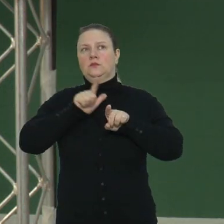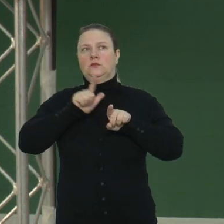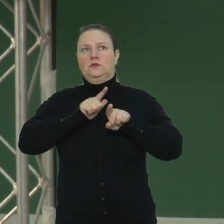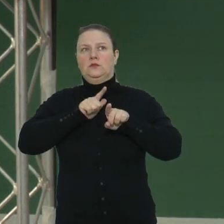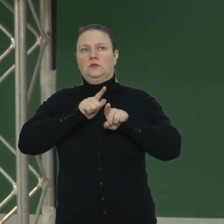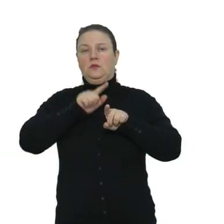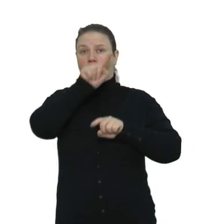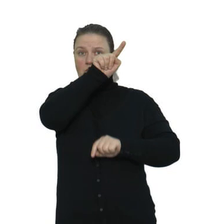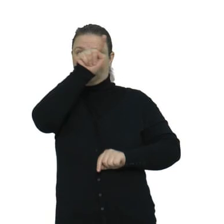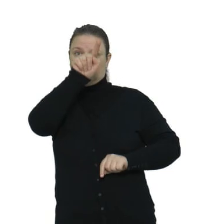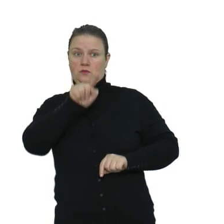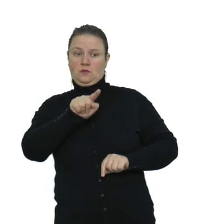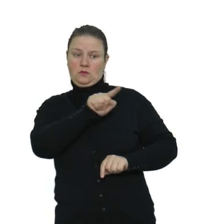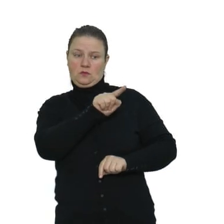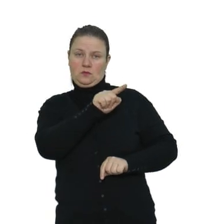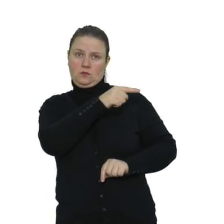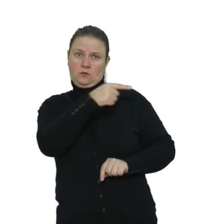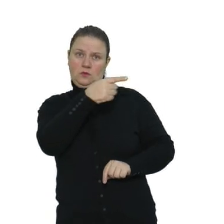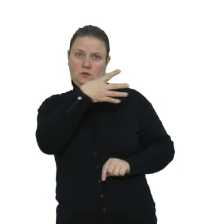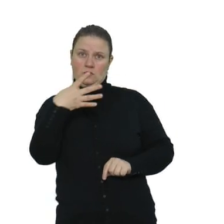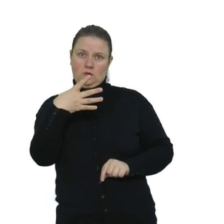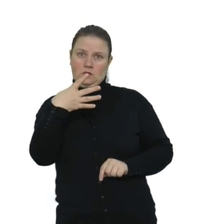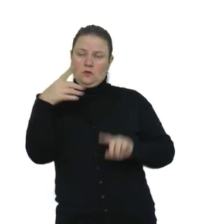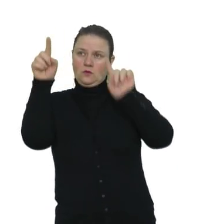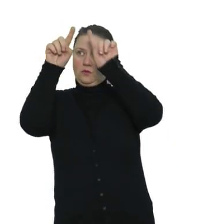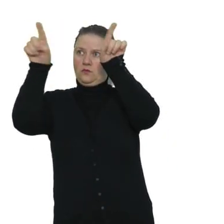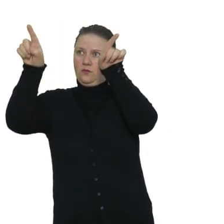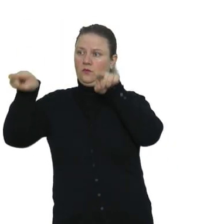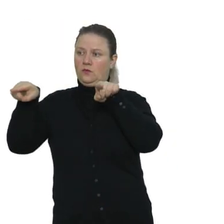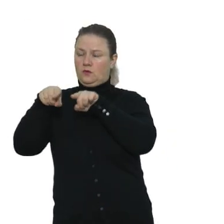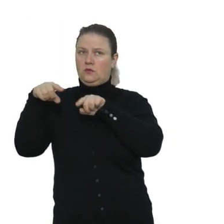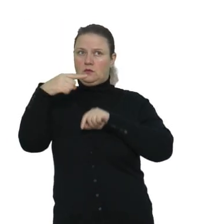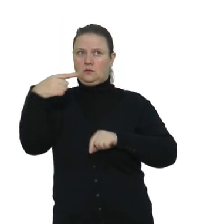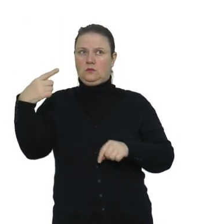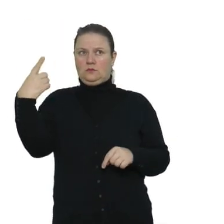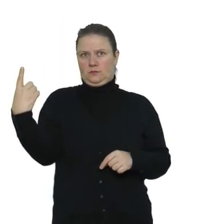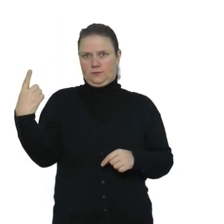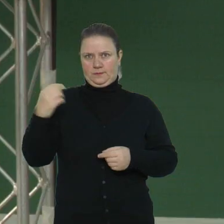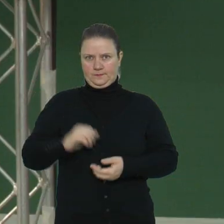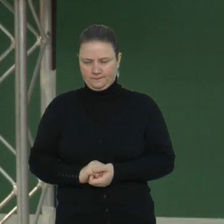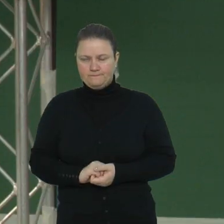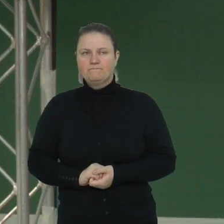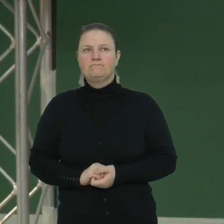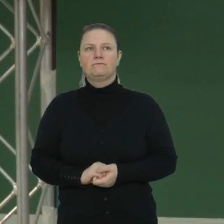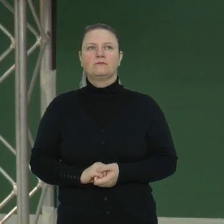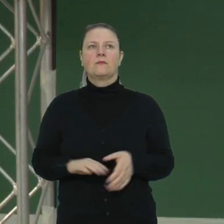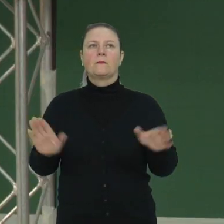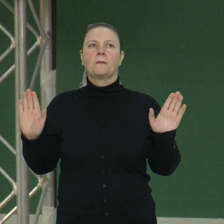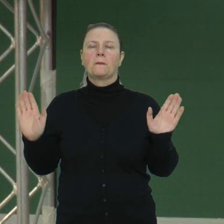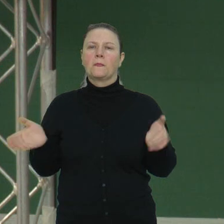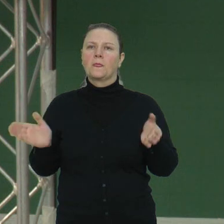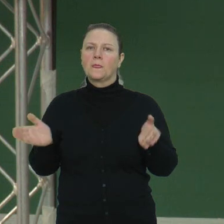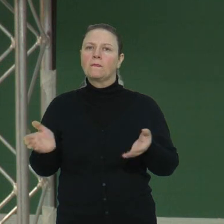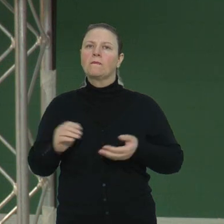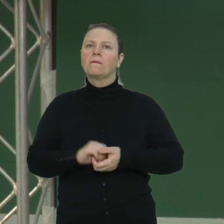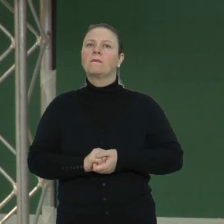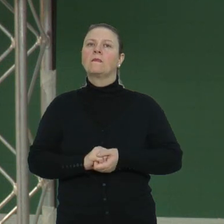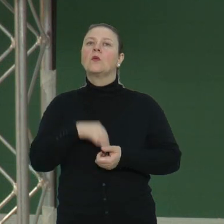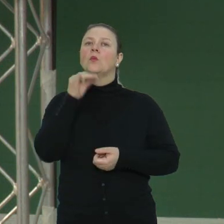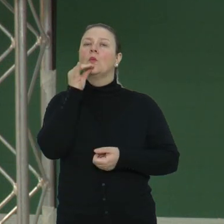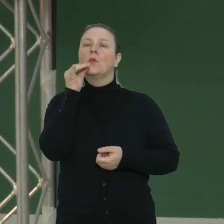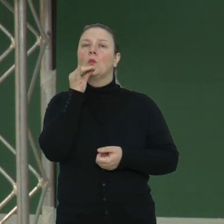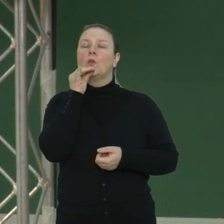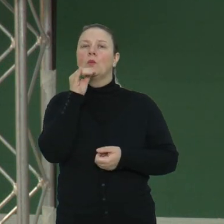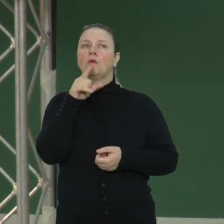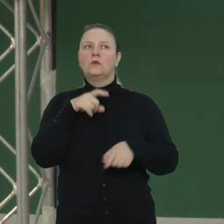aberto no menos 4 e fechado no menos 1. Já no segundo exemplo dessa tela, eu tenho aqui o quê? Que o x